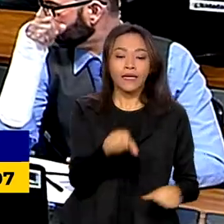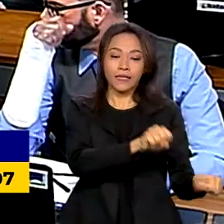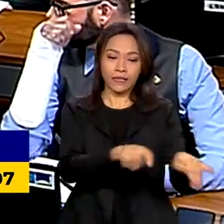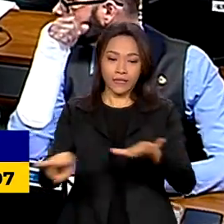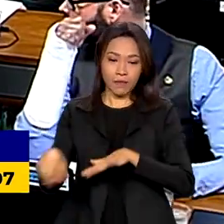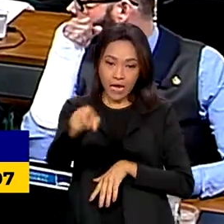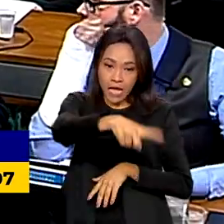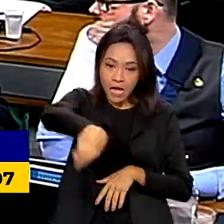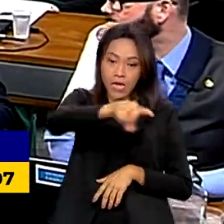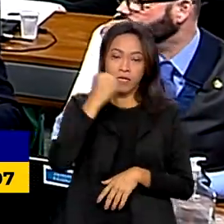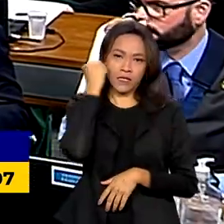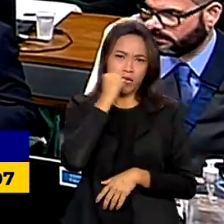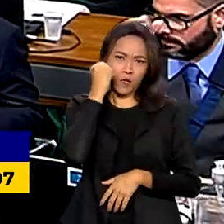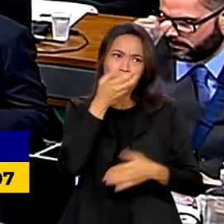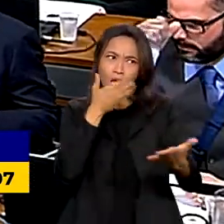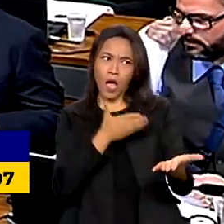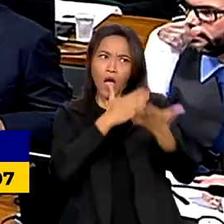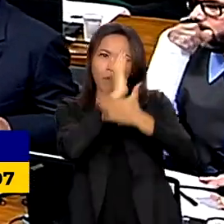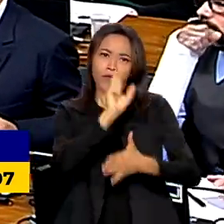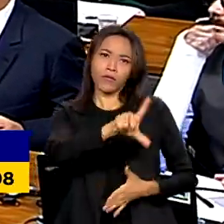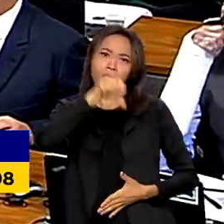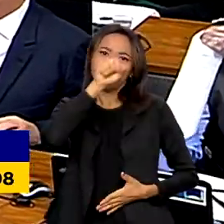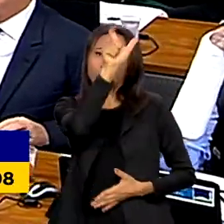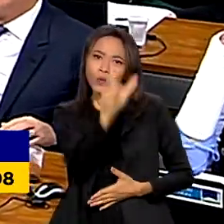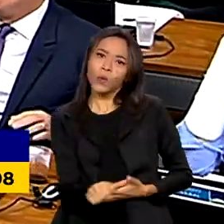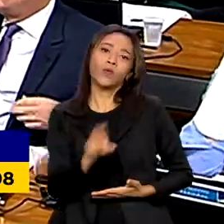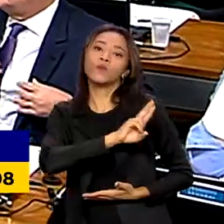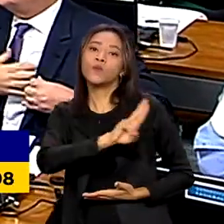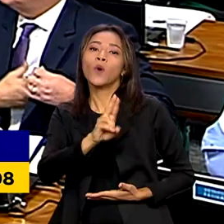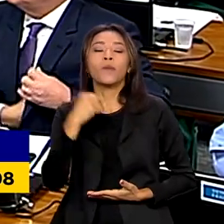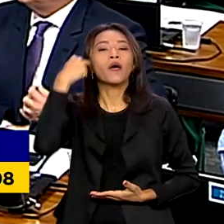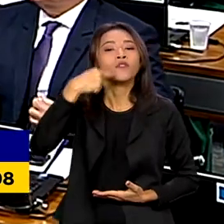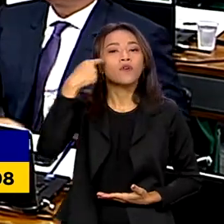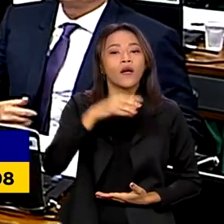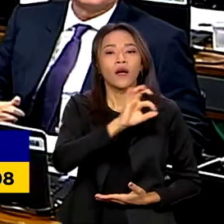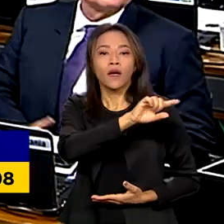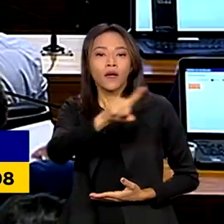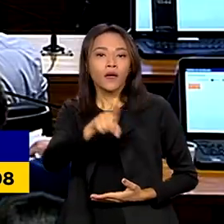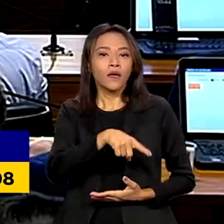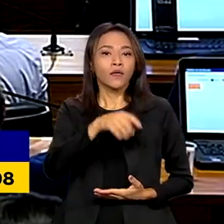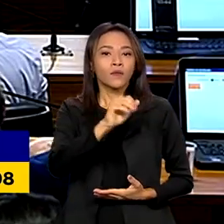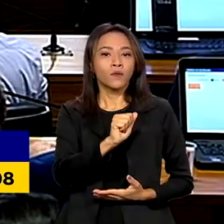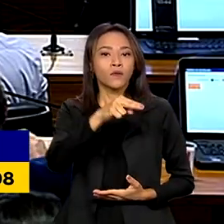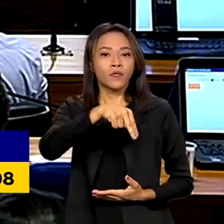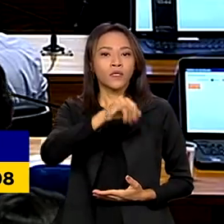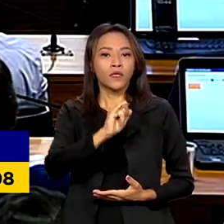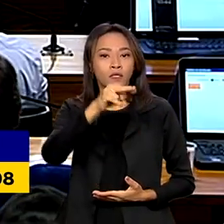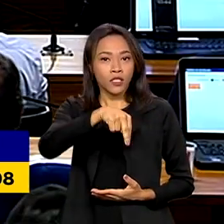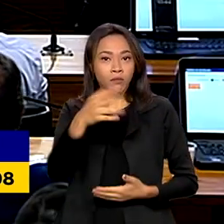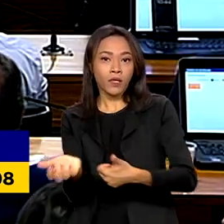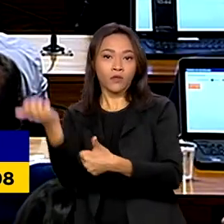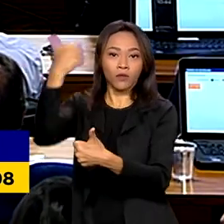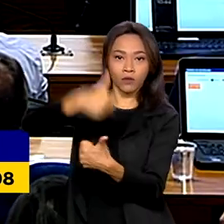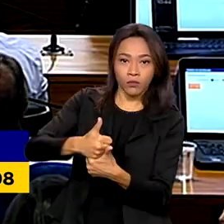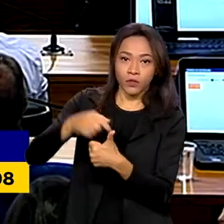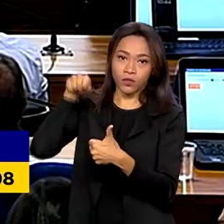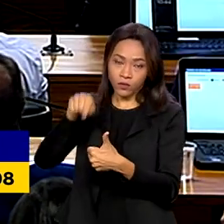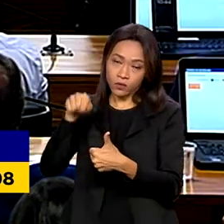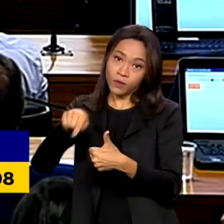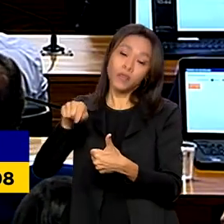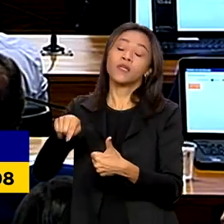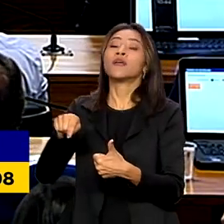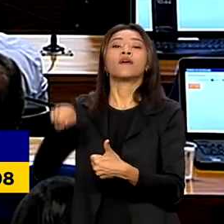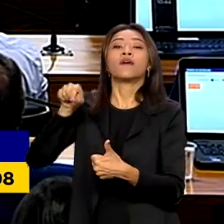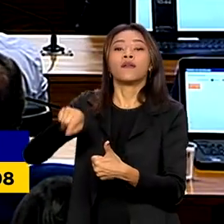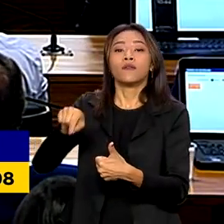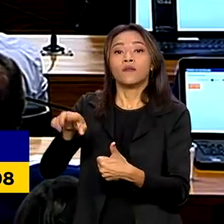senadores também aprovaram a indicação do advogado Cristiano Zanin para ocupar a vaga deixada pelo ministro Ricardo Lewandowski no